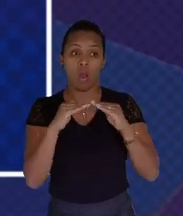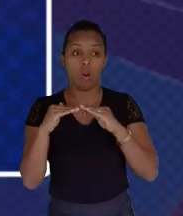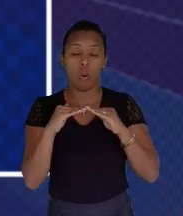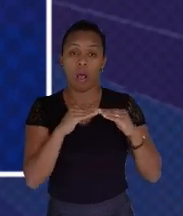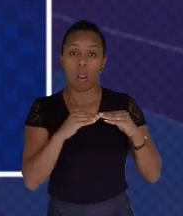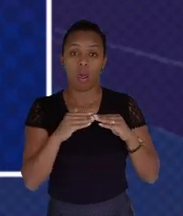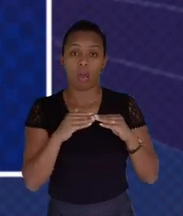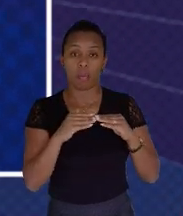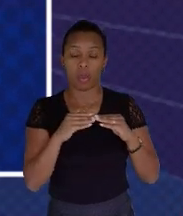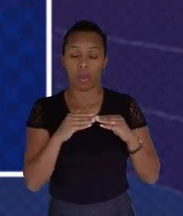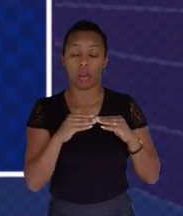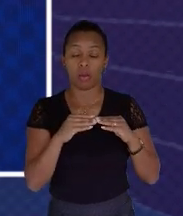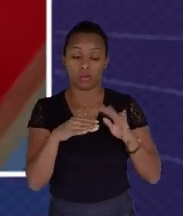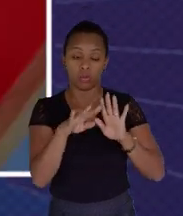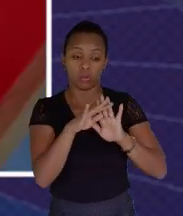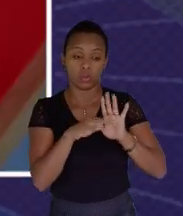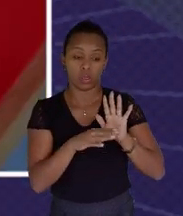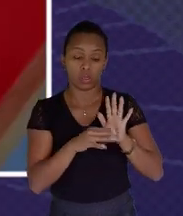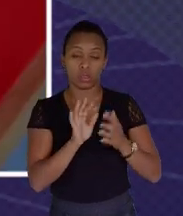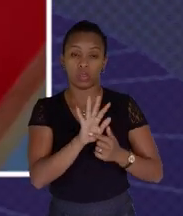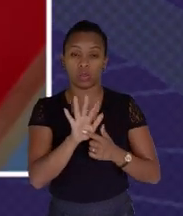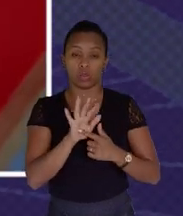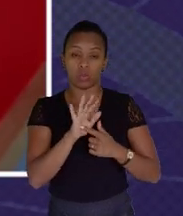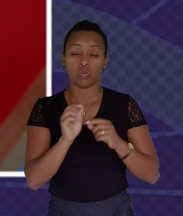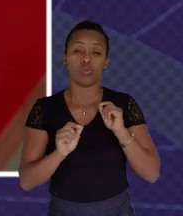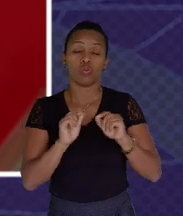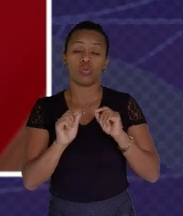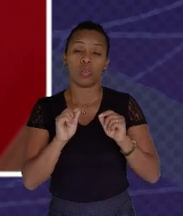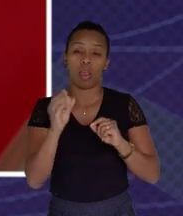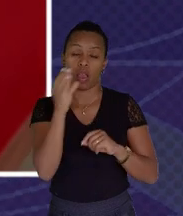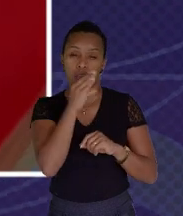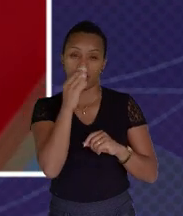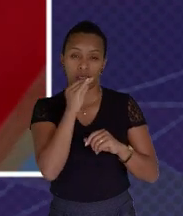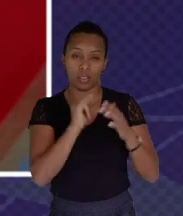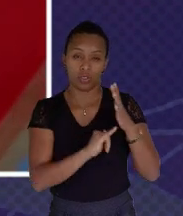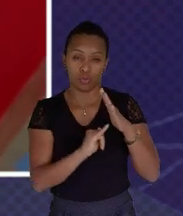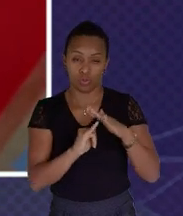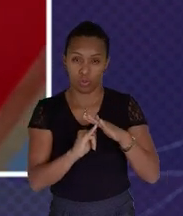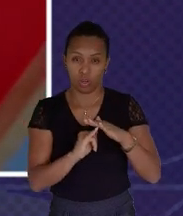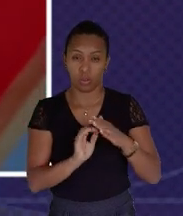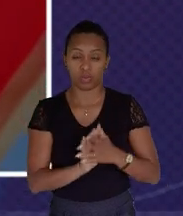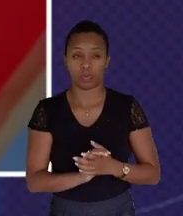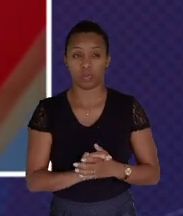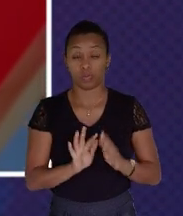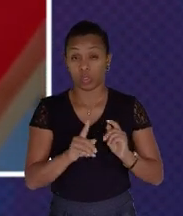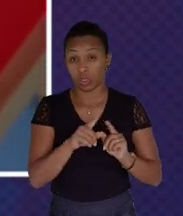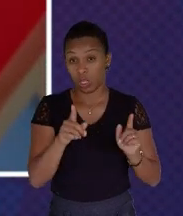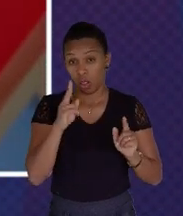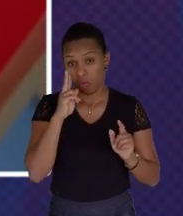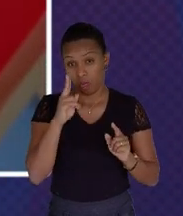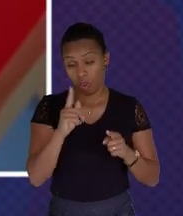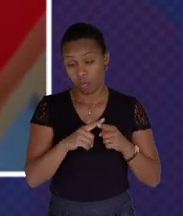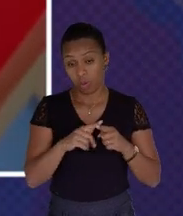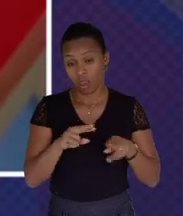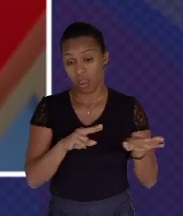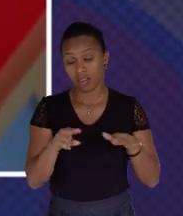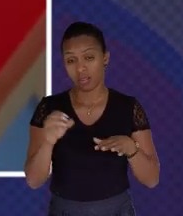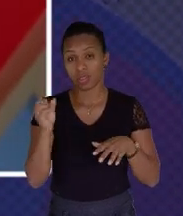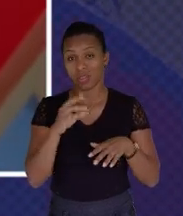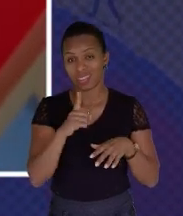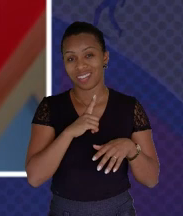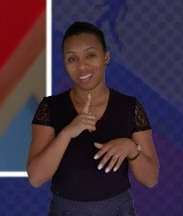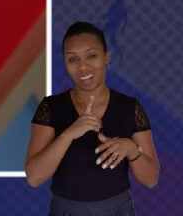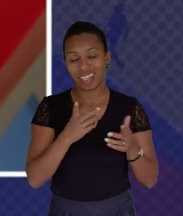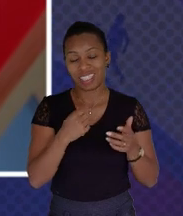coletivo em torno de uma agenda do que representa a agilidade institucional. Talvez vocês não estejam vendo, porque a Semana de Inovação tem isso